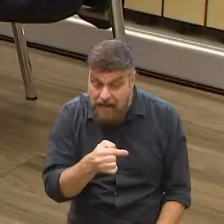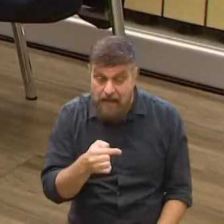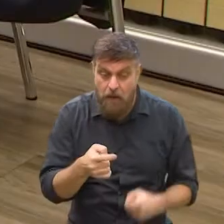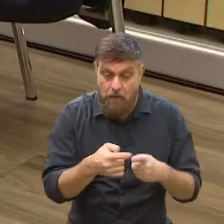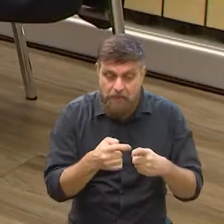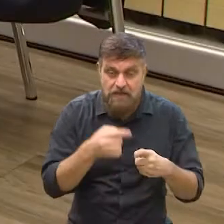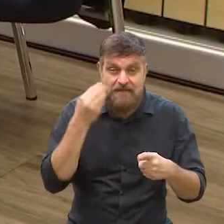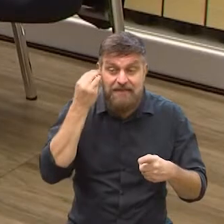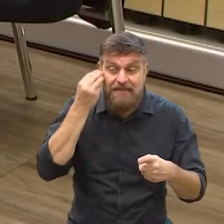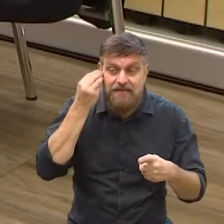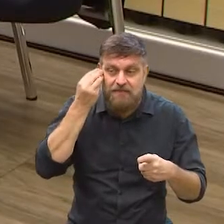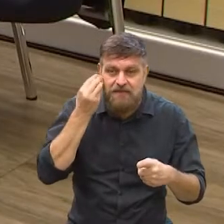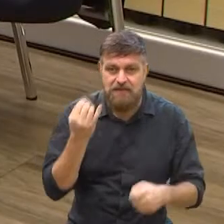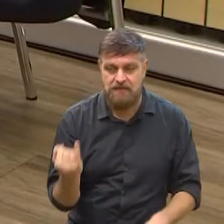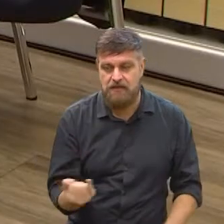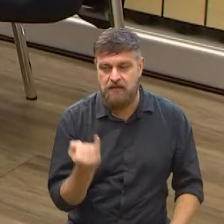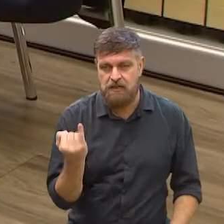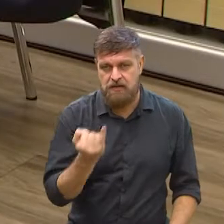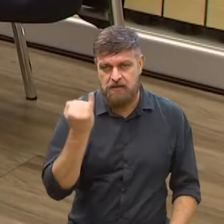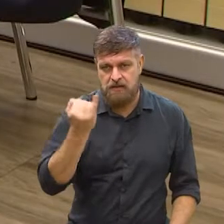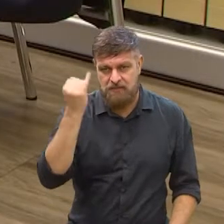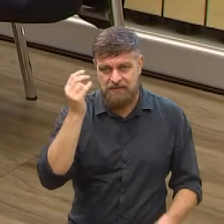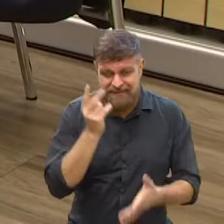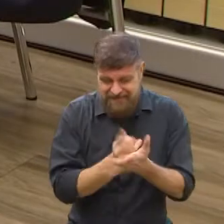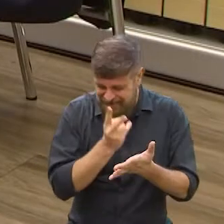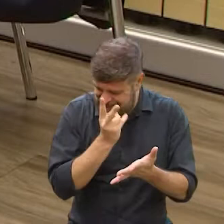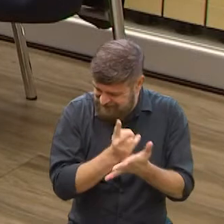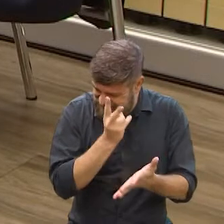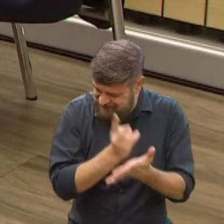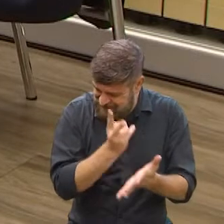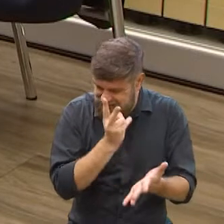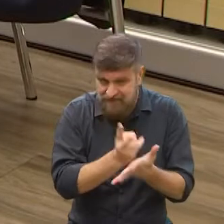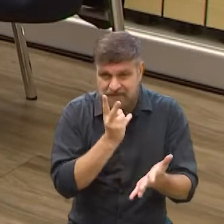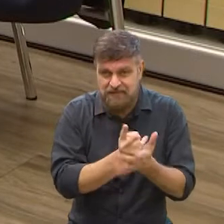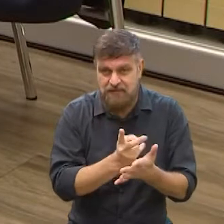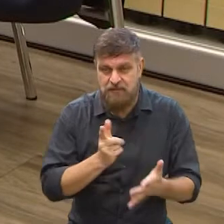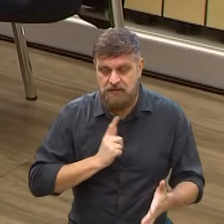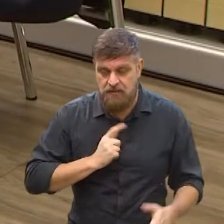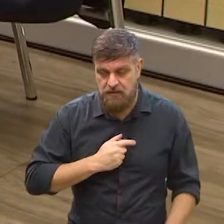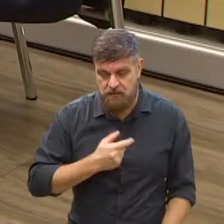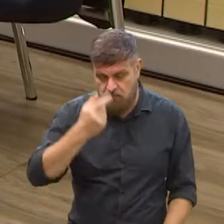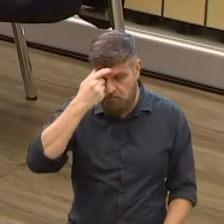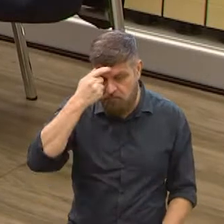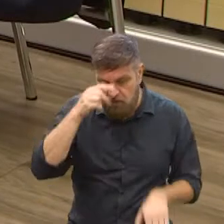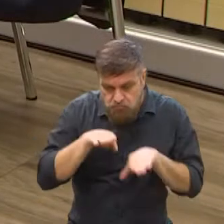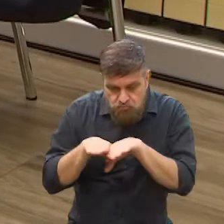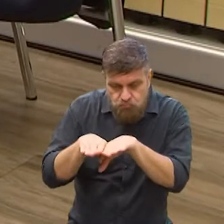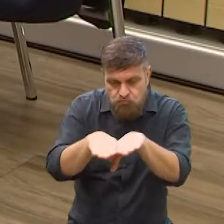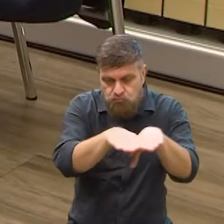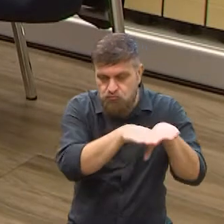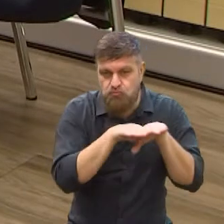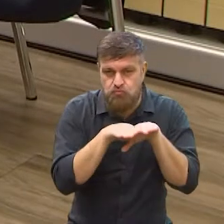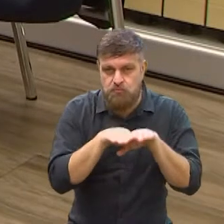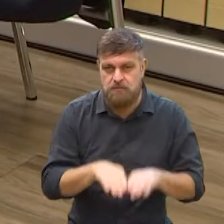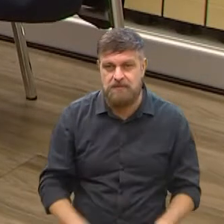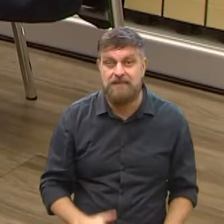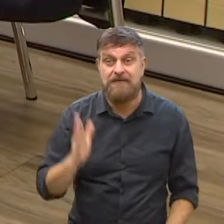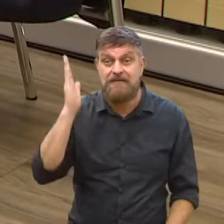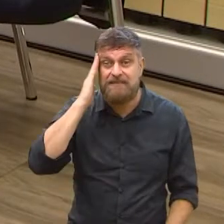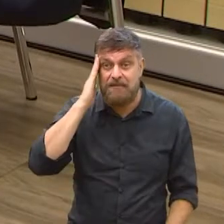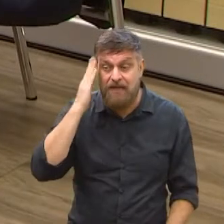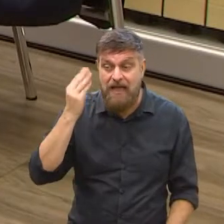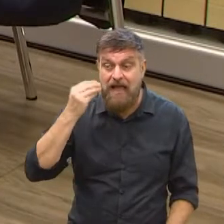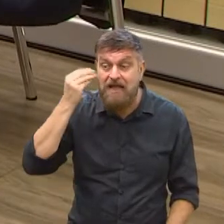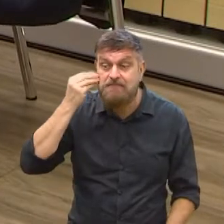experiência, ela é importante, mas sempre usando esse consenso, que é o resultado de uma